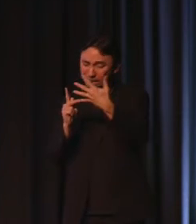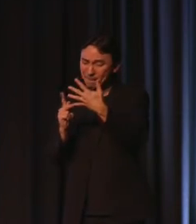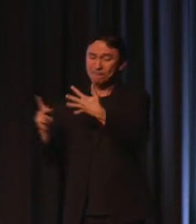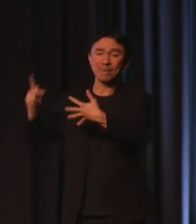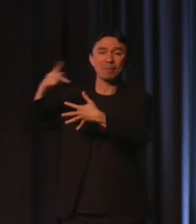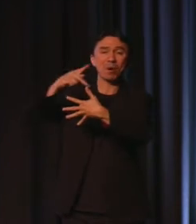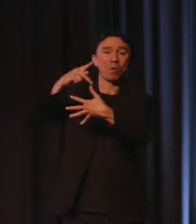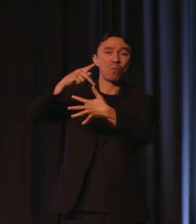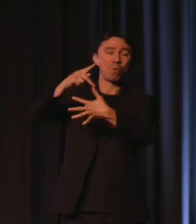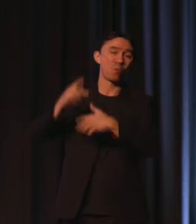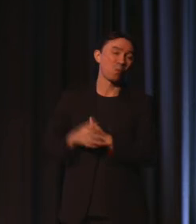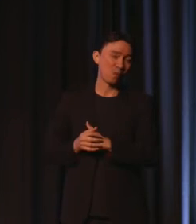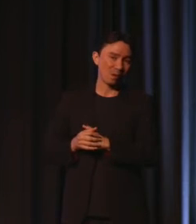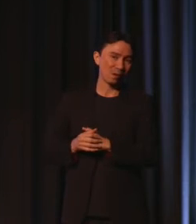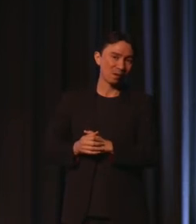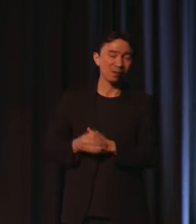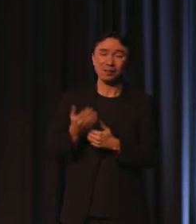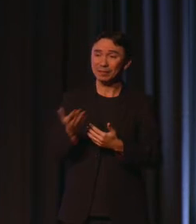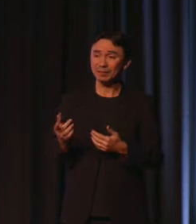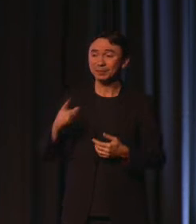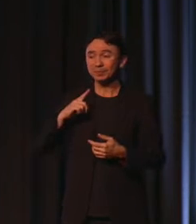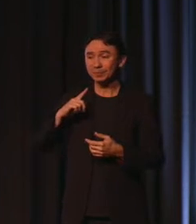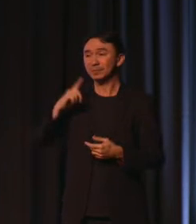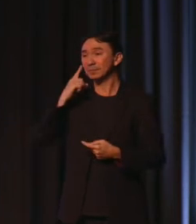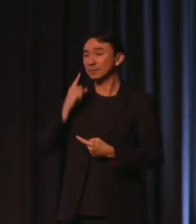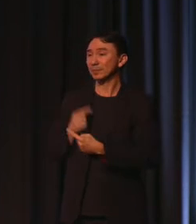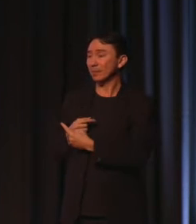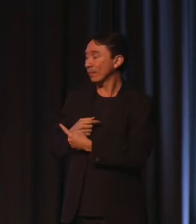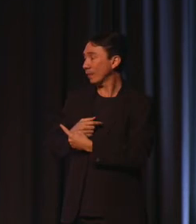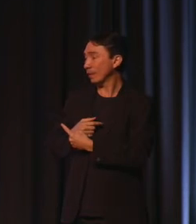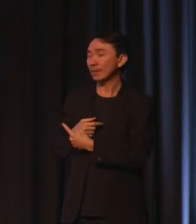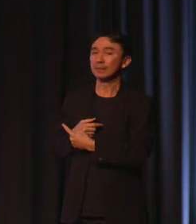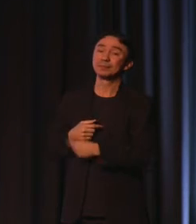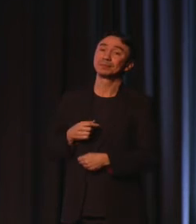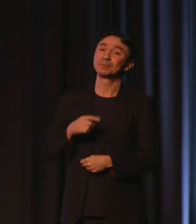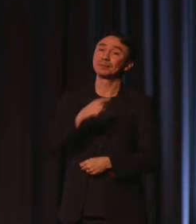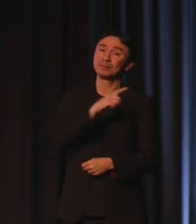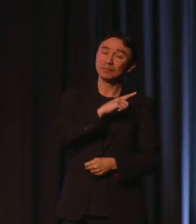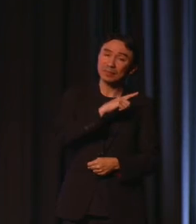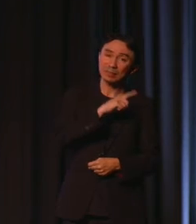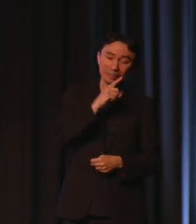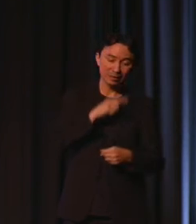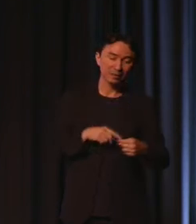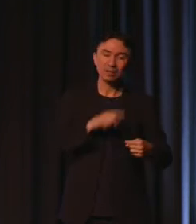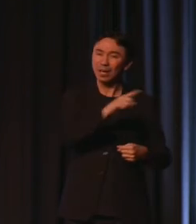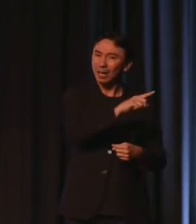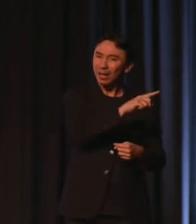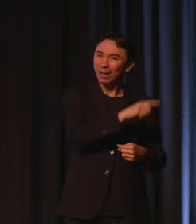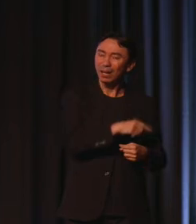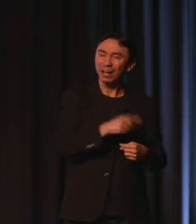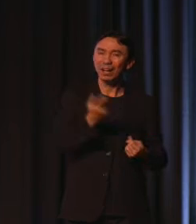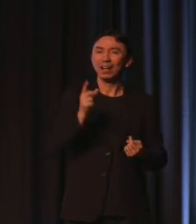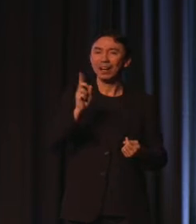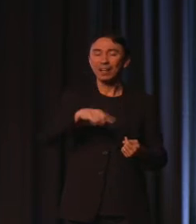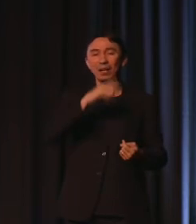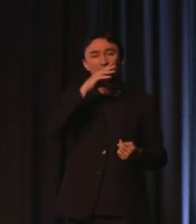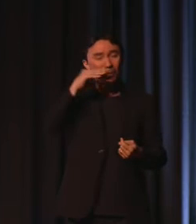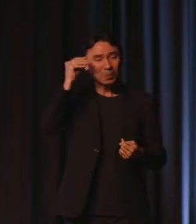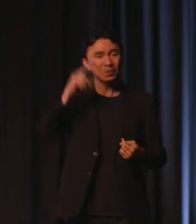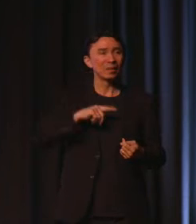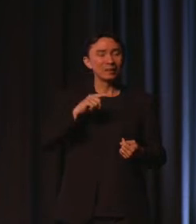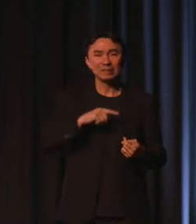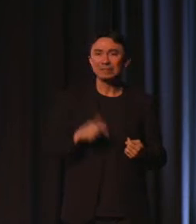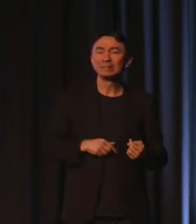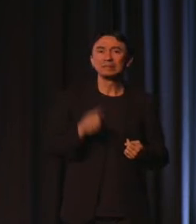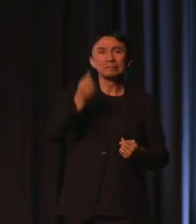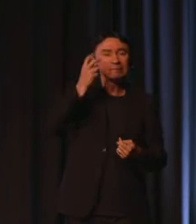infantil, o número, na realidade, de vezes. Quando a gente olha o segundo produto, é o número de vezes, seguido pela